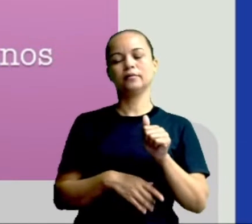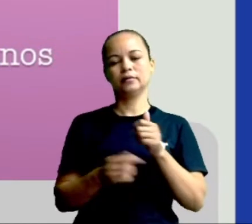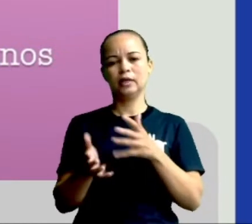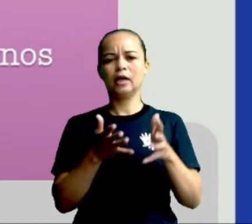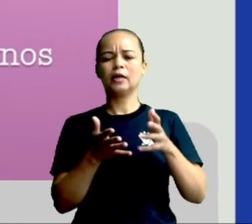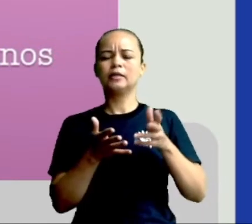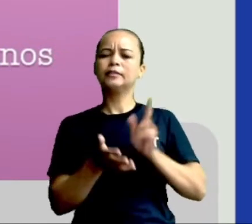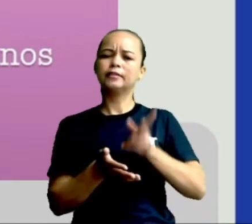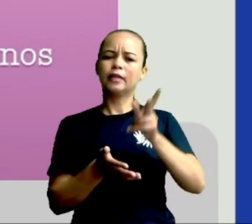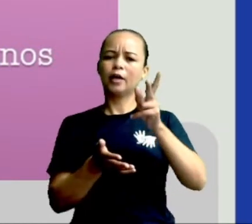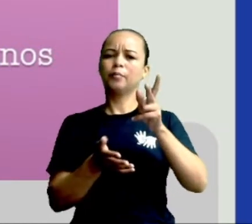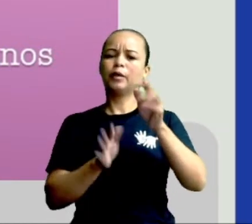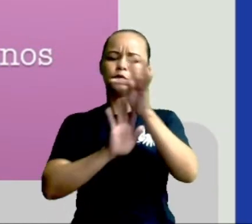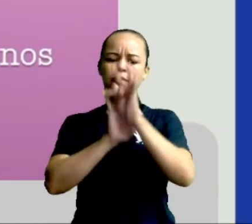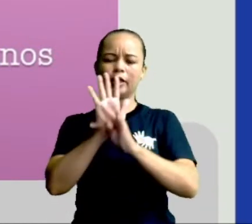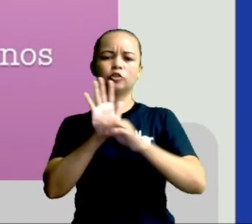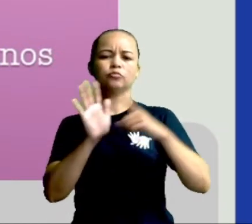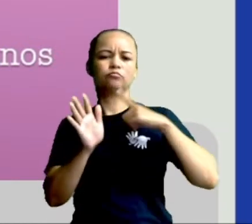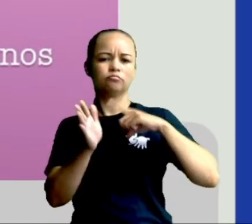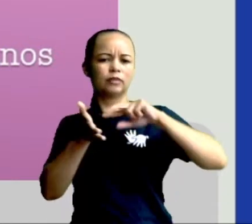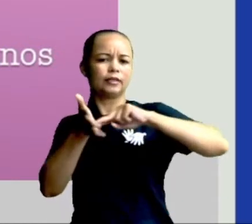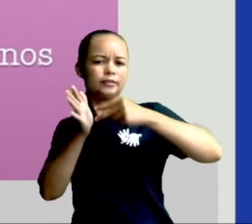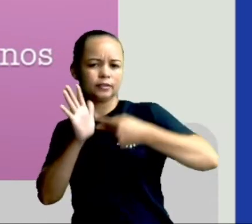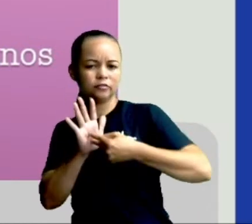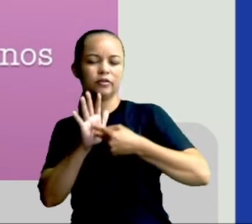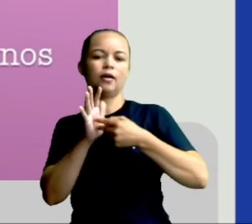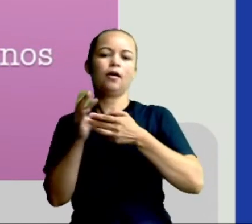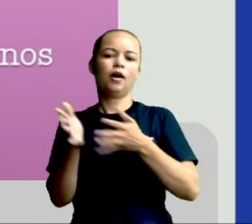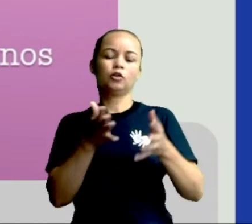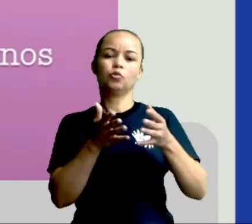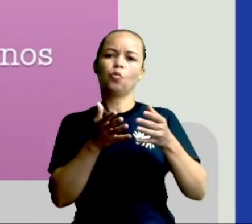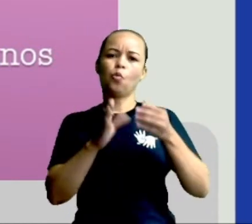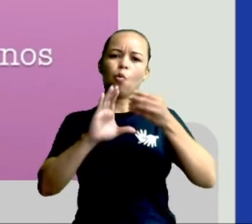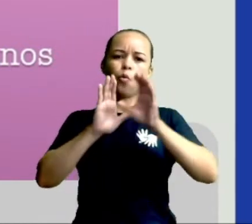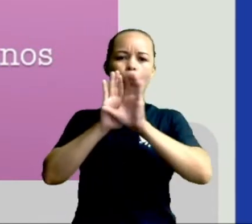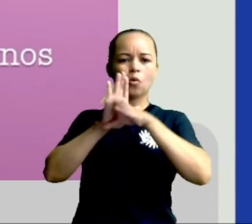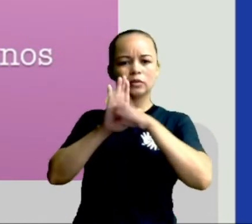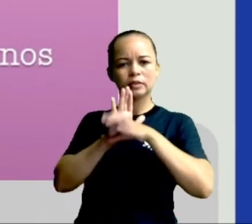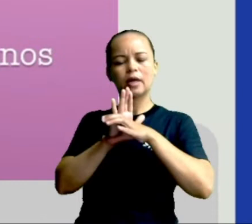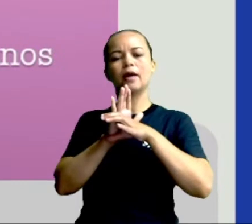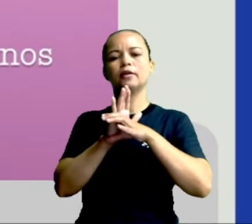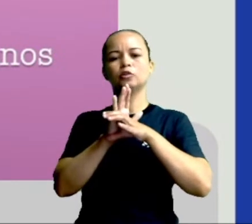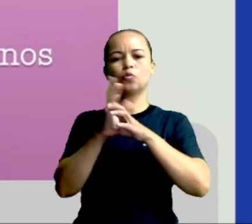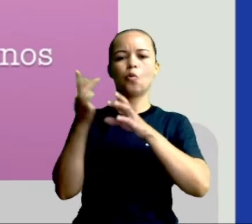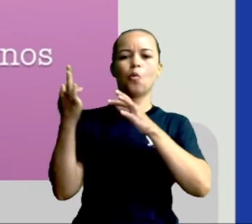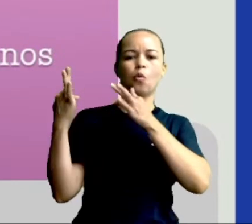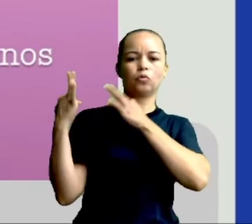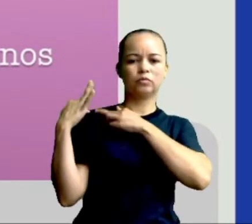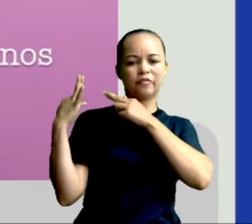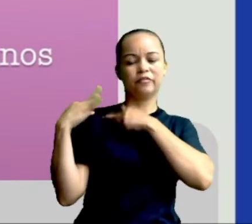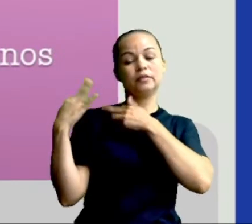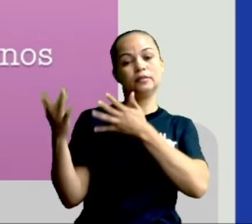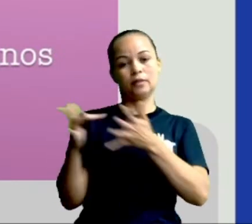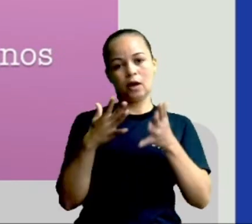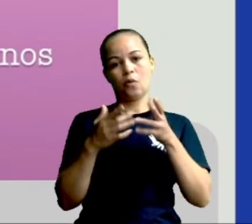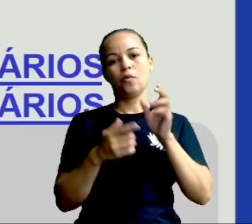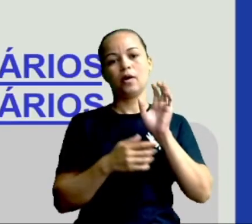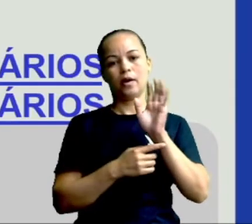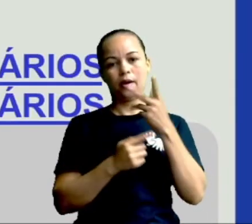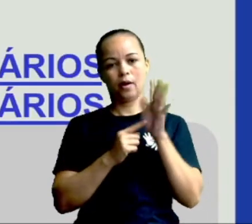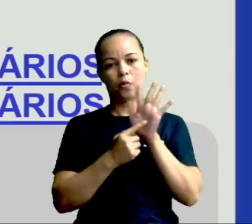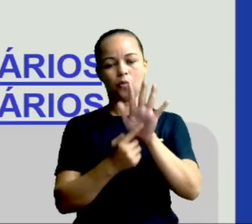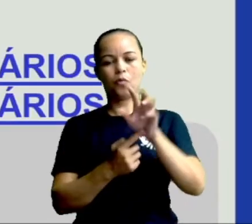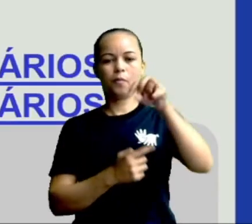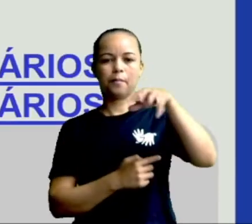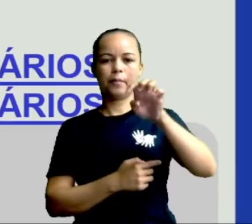trazem um significado, ou então conceito ou definições, são caracterizados pela função metalinguística.